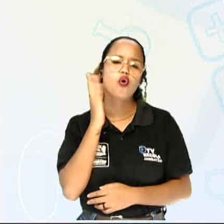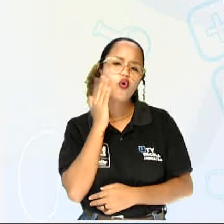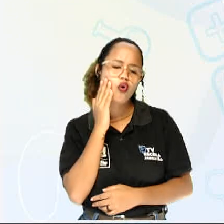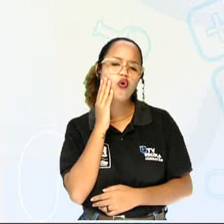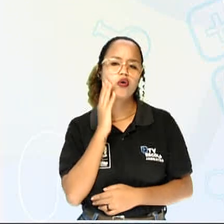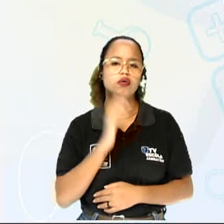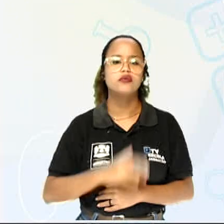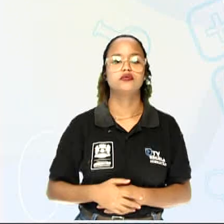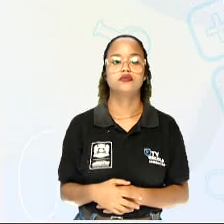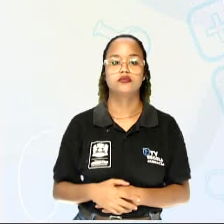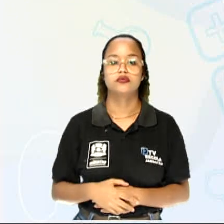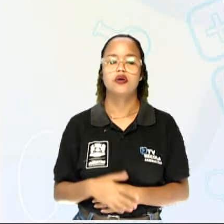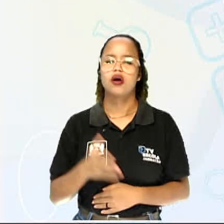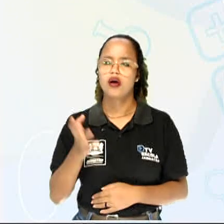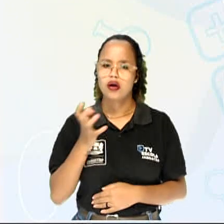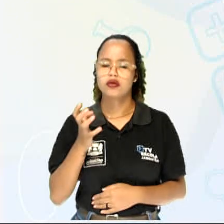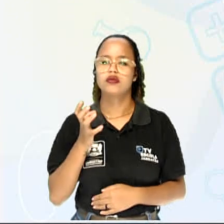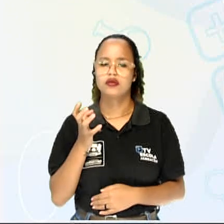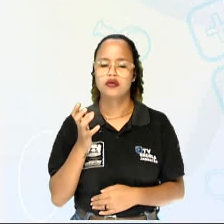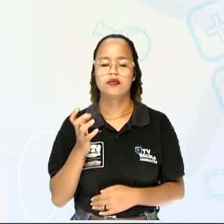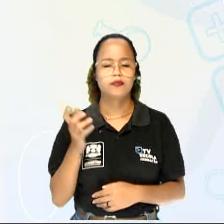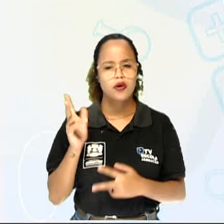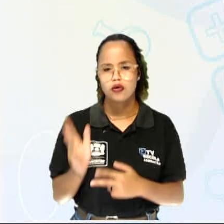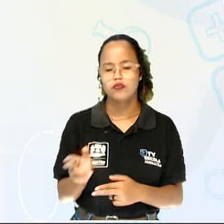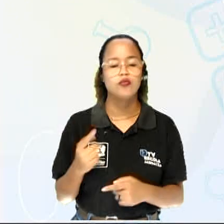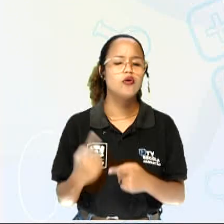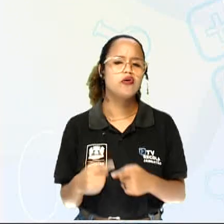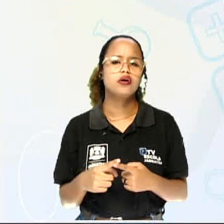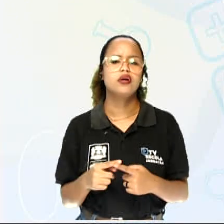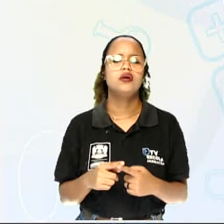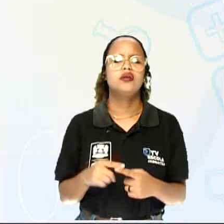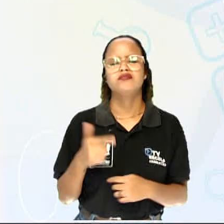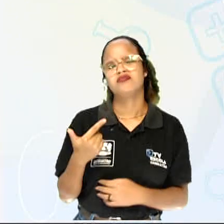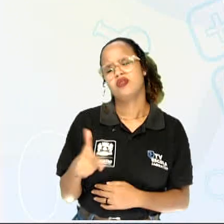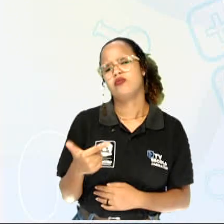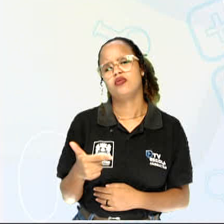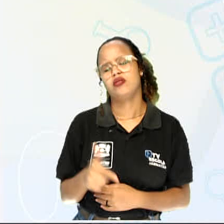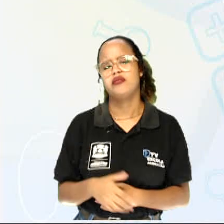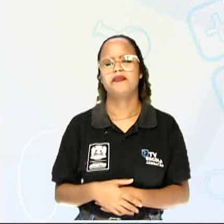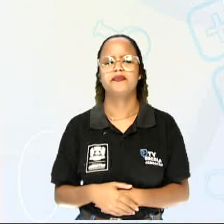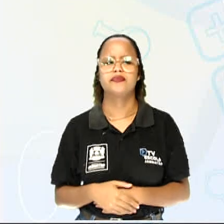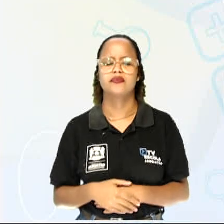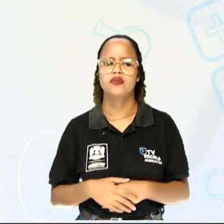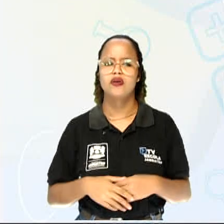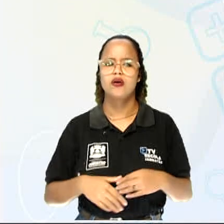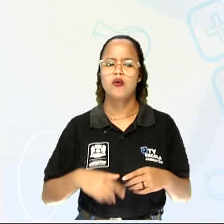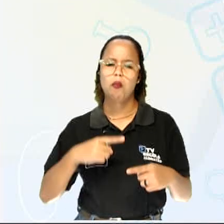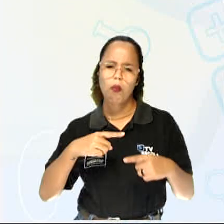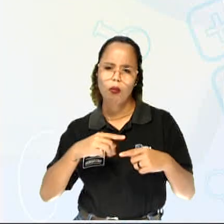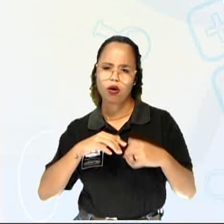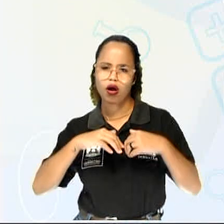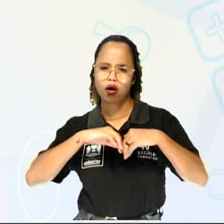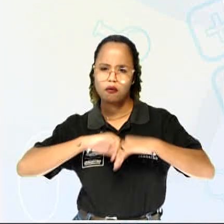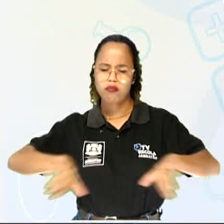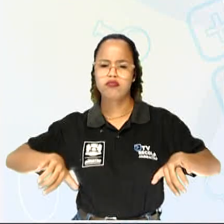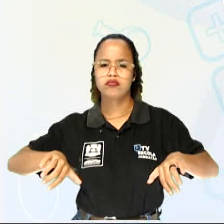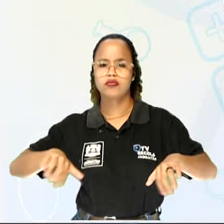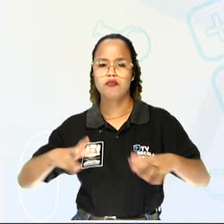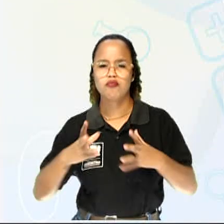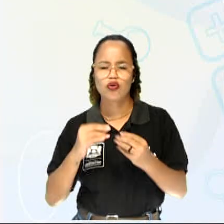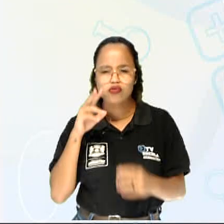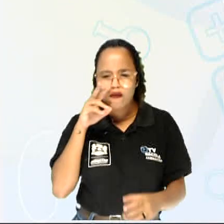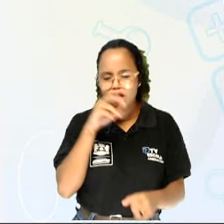forma proposital, certo? Para que não houvesse uma ruptura, né, muito grande,